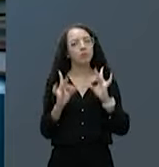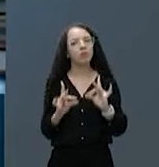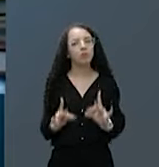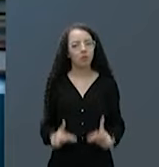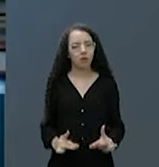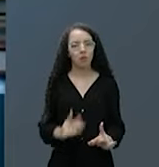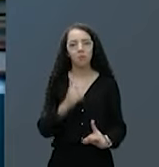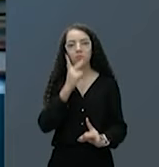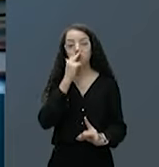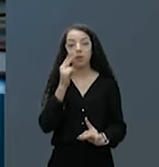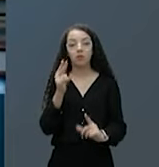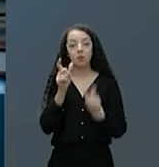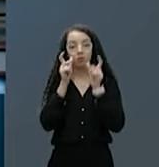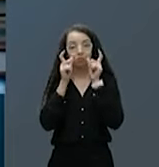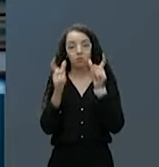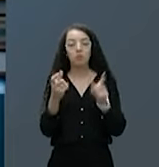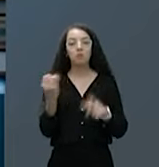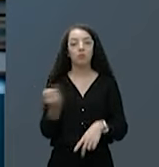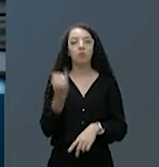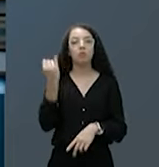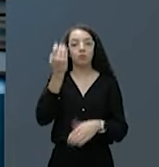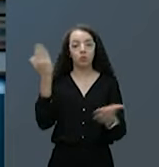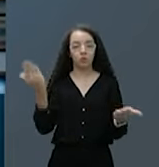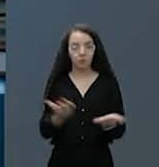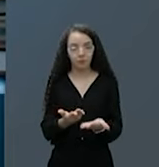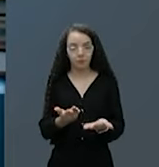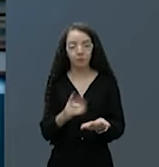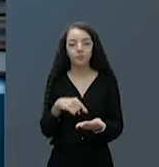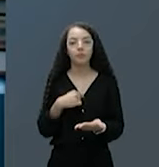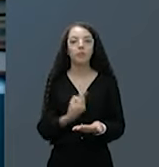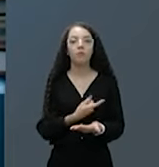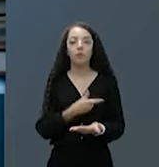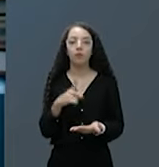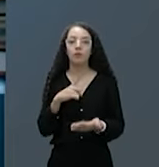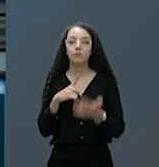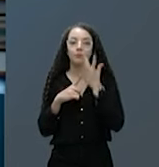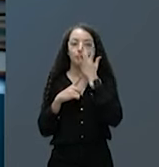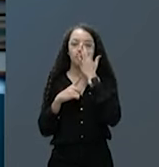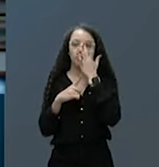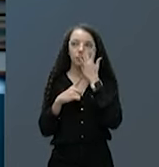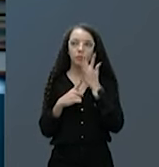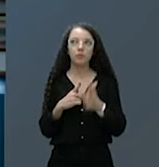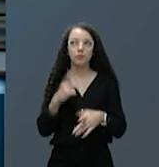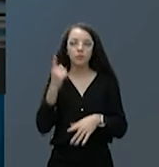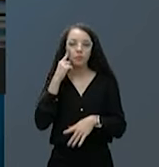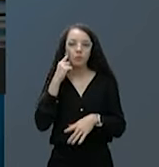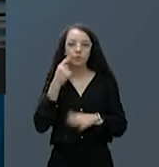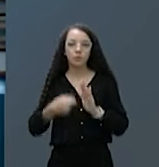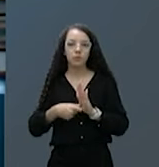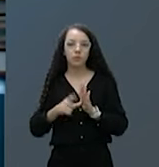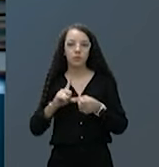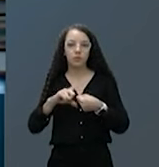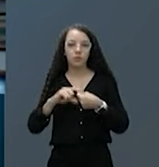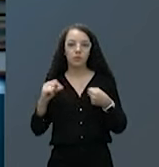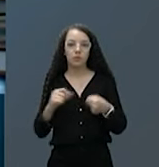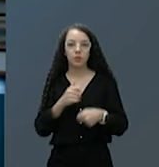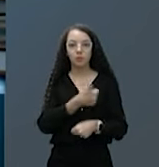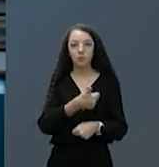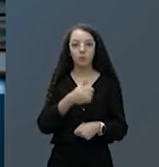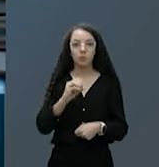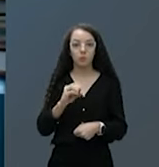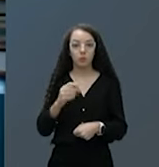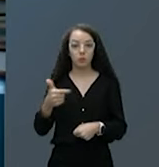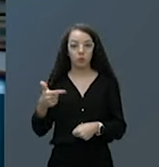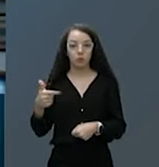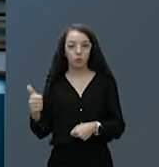ser relevantes aqui. Nós temos a previsão do 1021, parágrafo 4º, no sentido da aplicação da